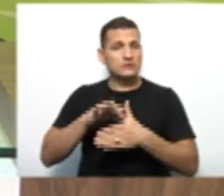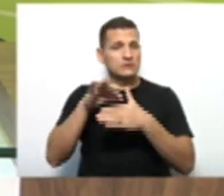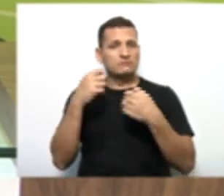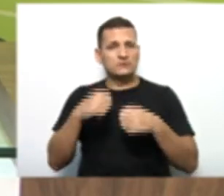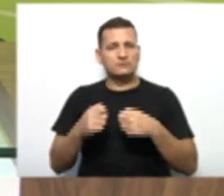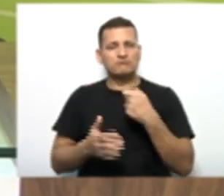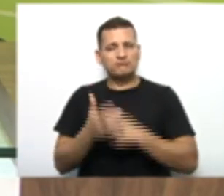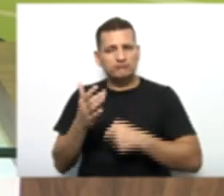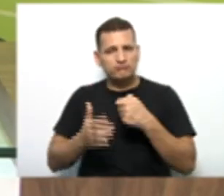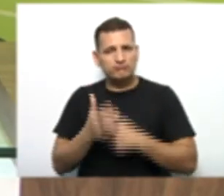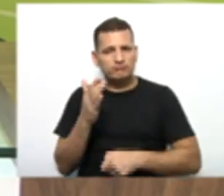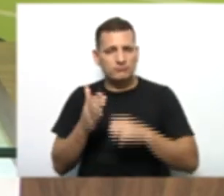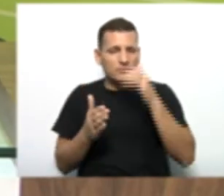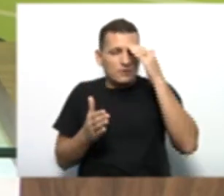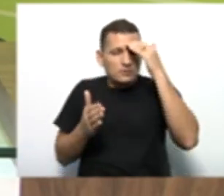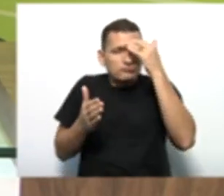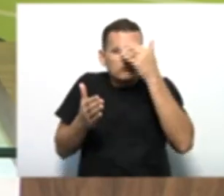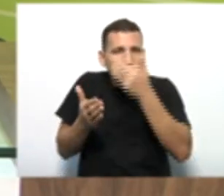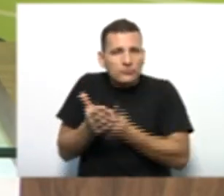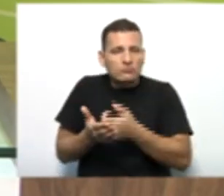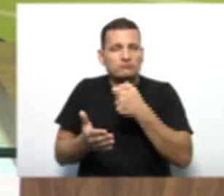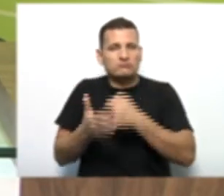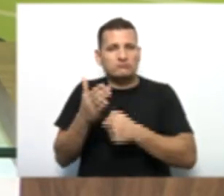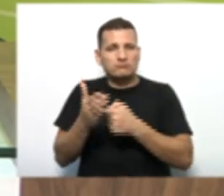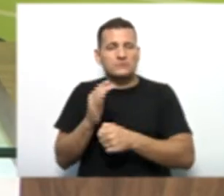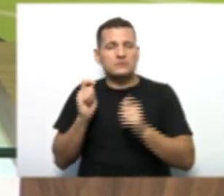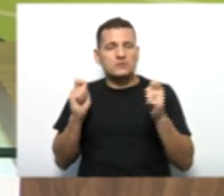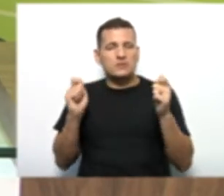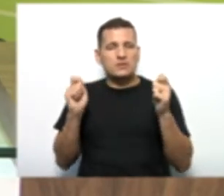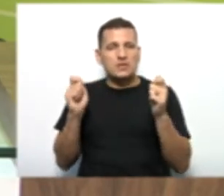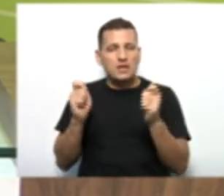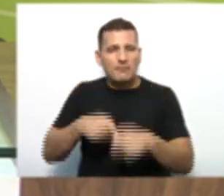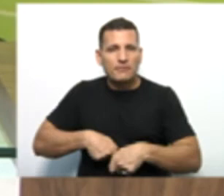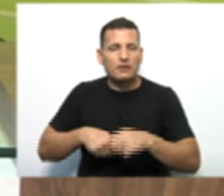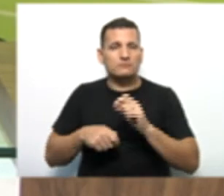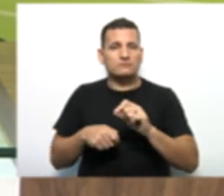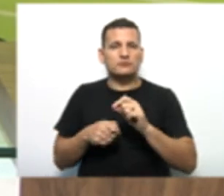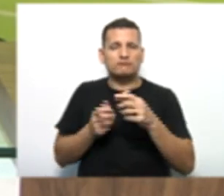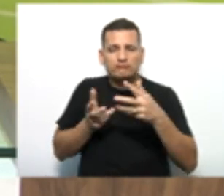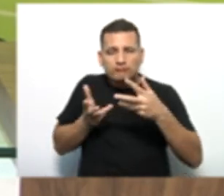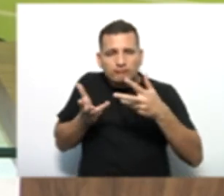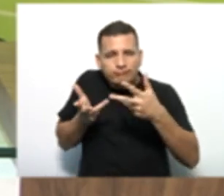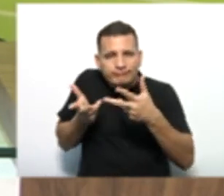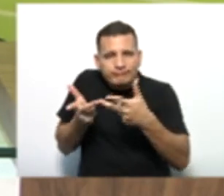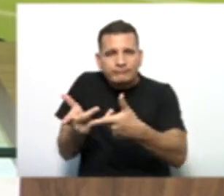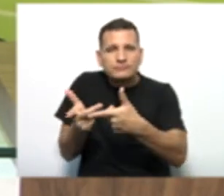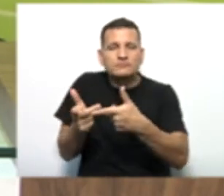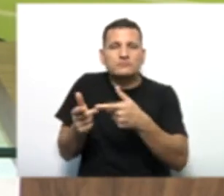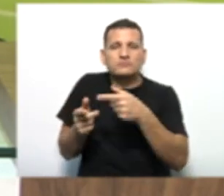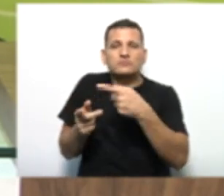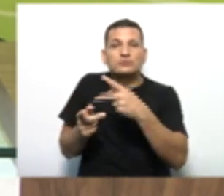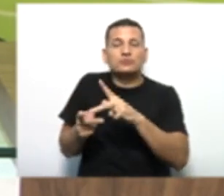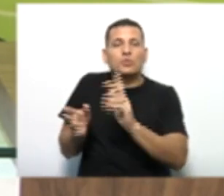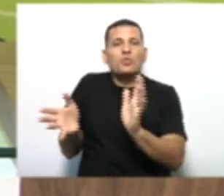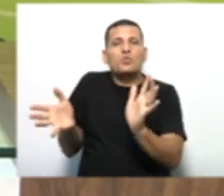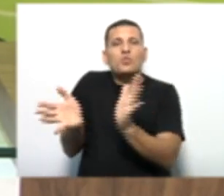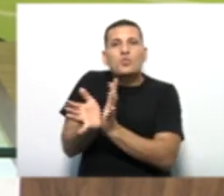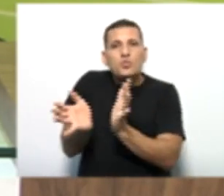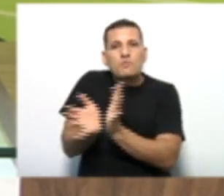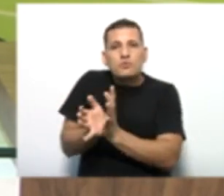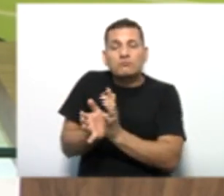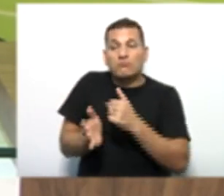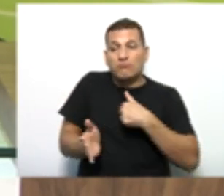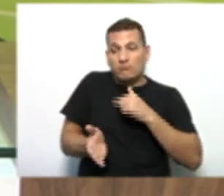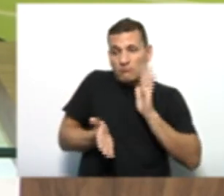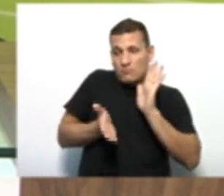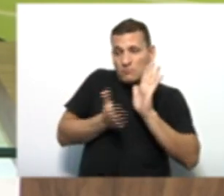naquilo que ele acredita, ele deve ser capaz de convencer a sua equipe de que aquela proposta que ele